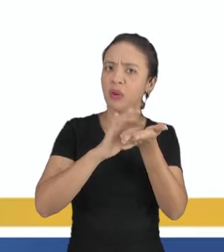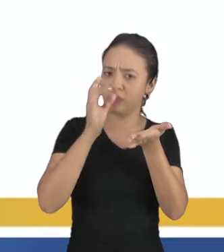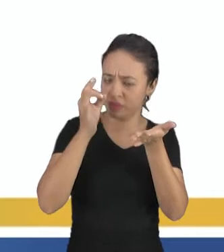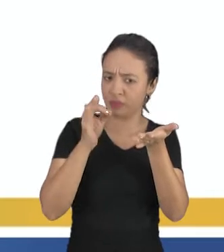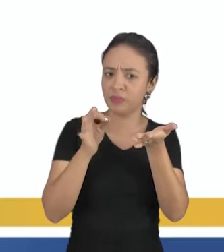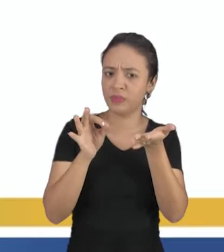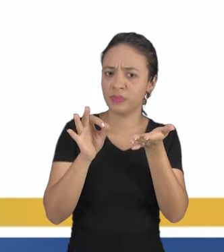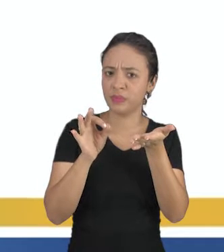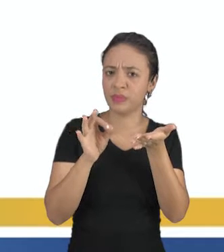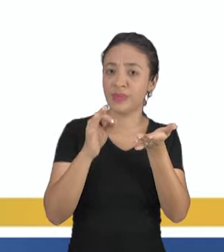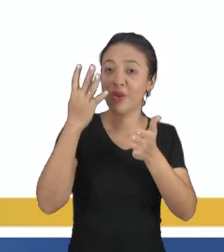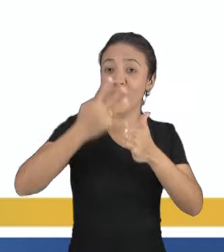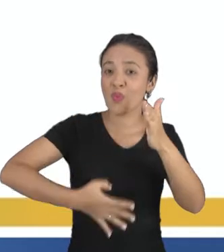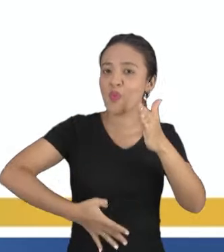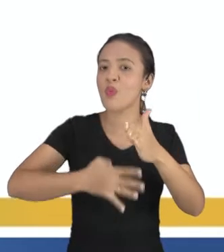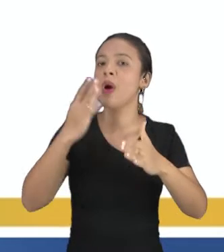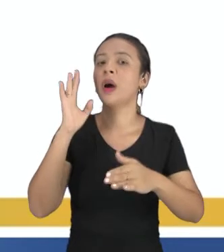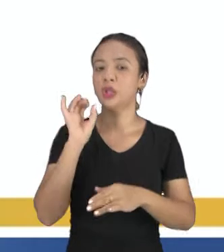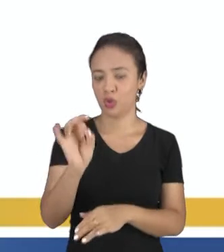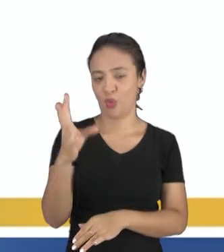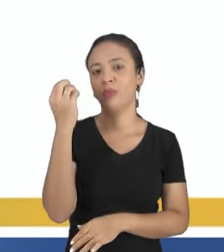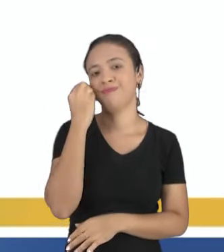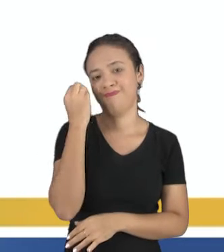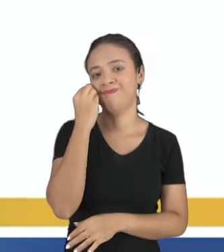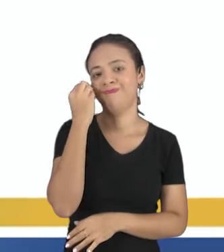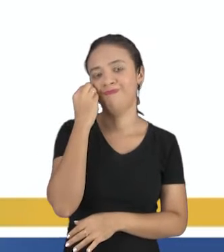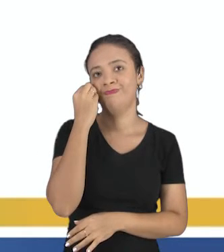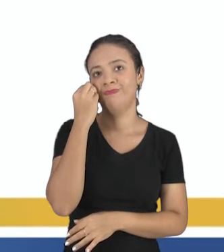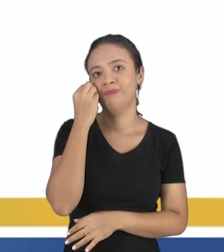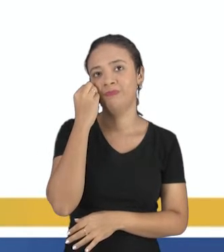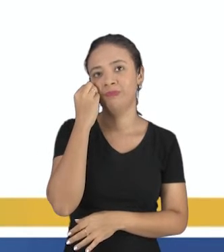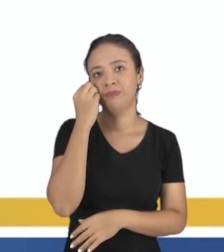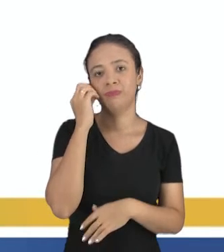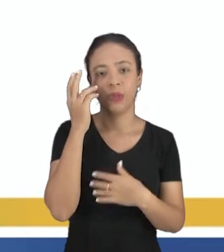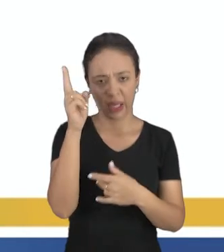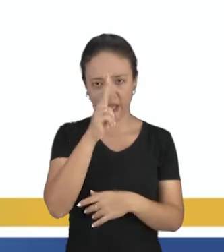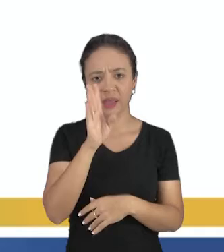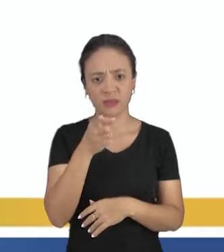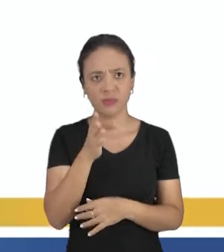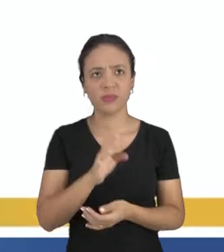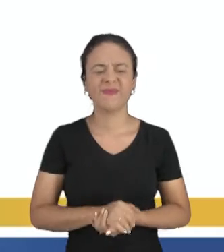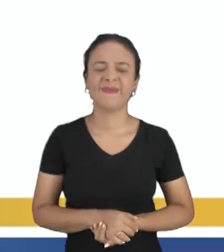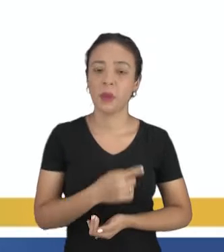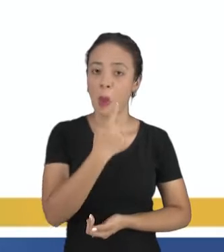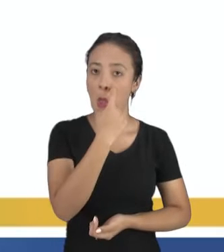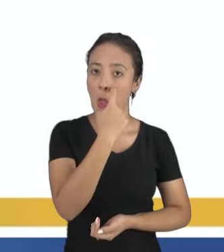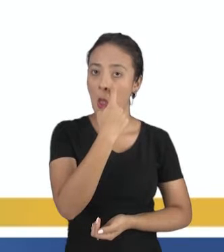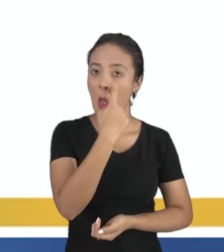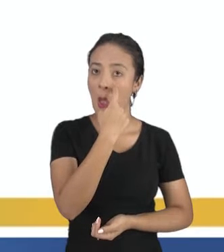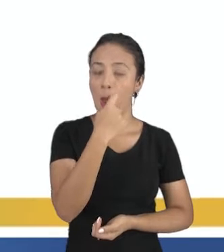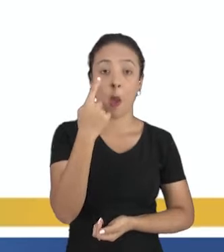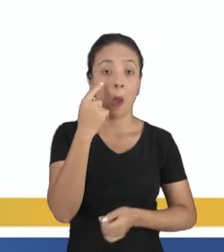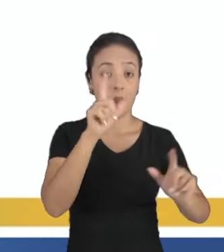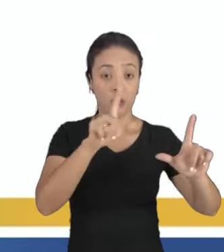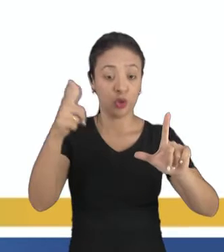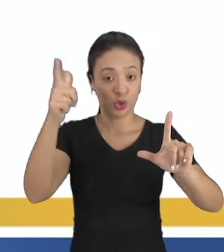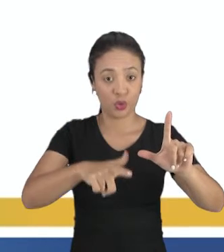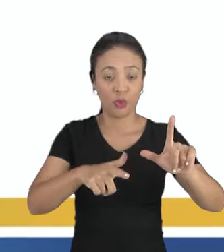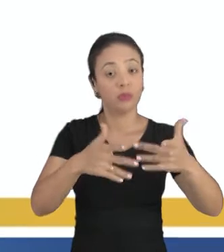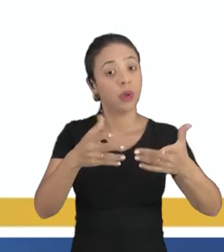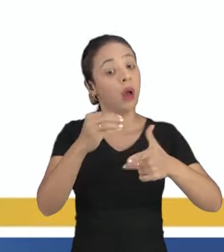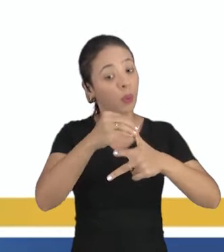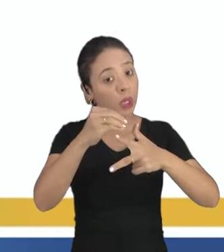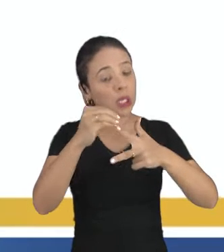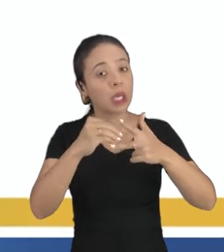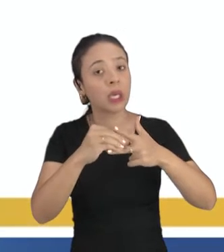corretamente apenas na 4ª tentativa. Lembra disso? Olha só, voltando à questão. Como nós estamos falando de